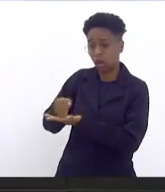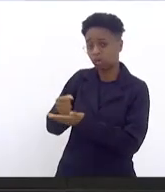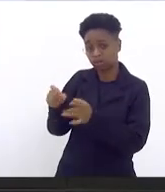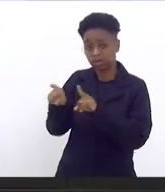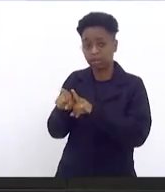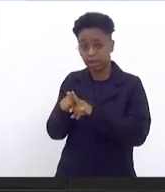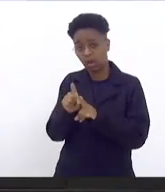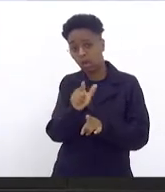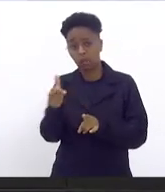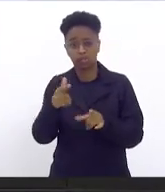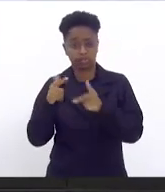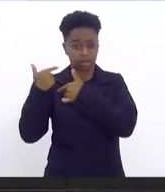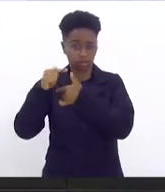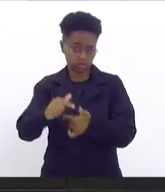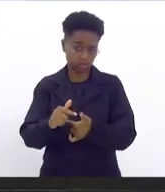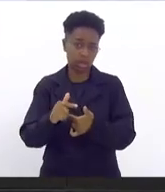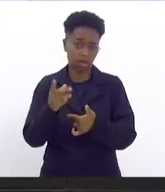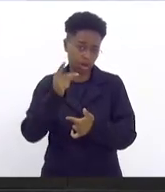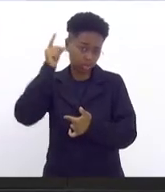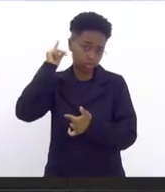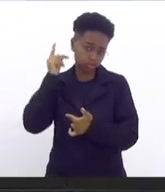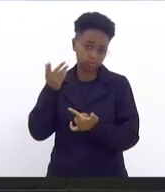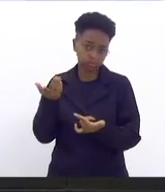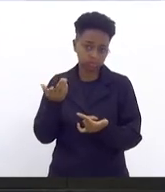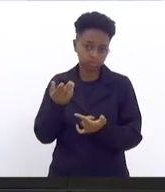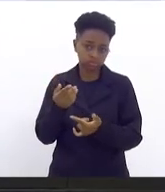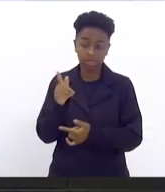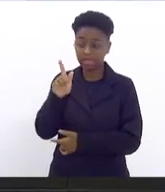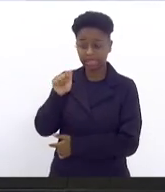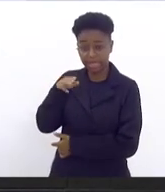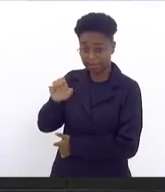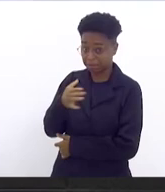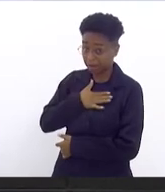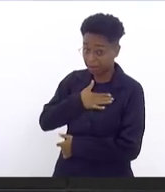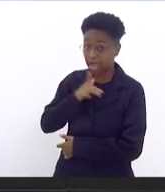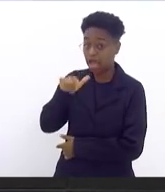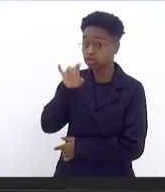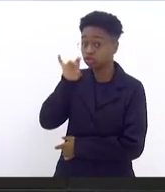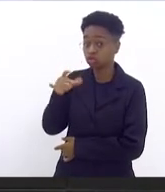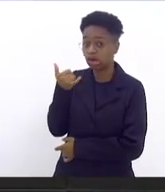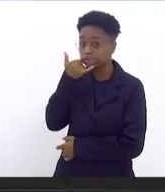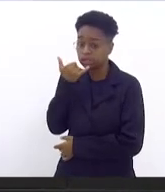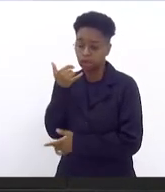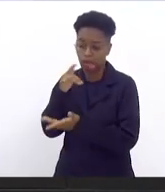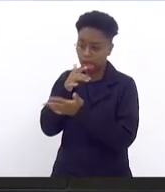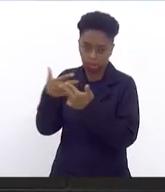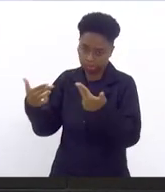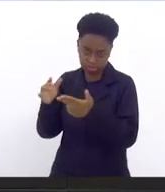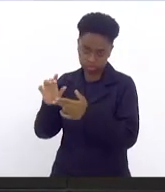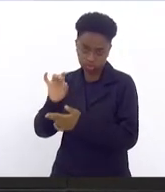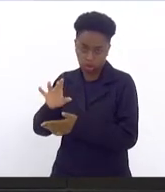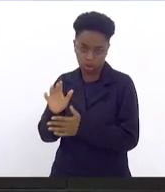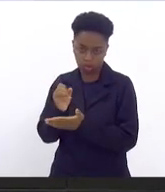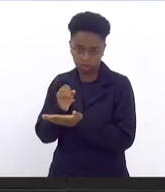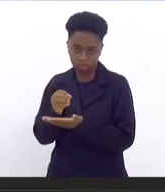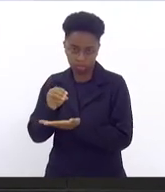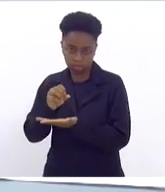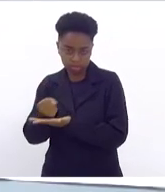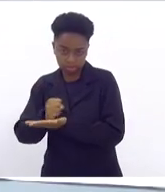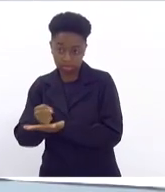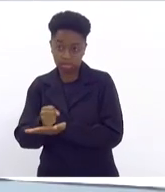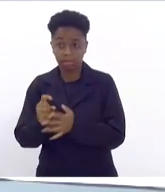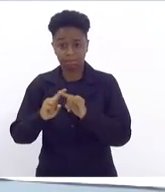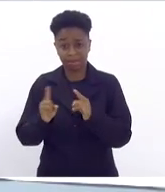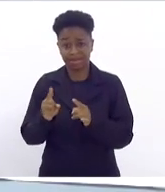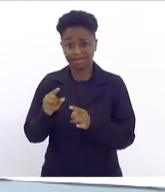fala de jogos tradicionais, game, jogos antigos. No duro é jogo eletrônico. Agora, é preferível que os alunos na escola game